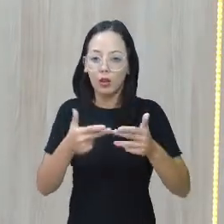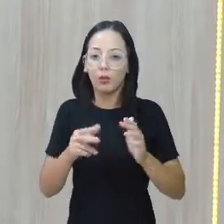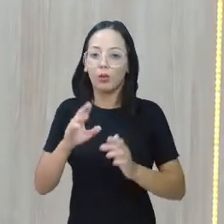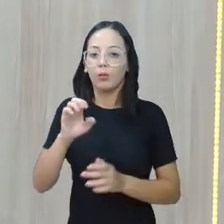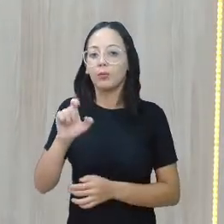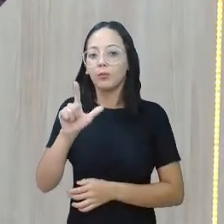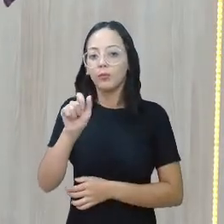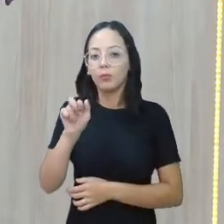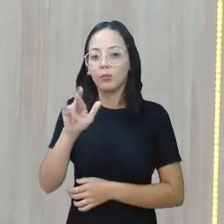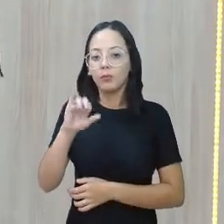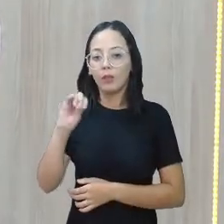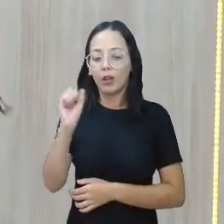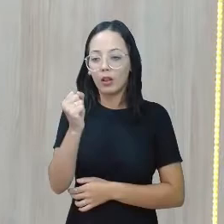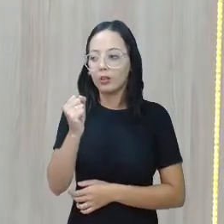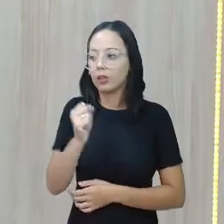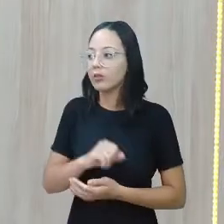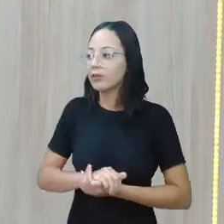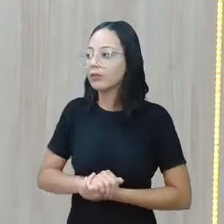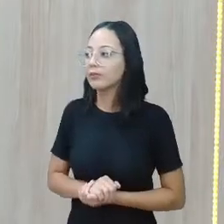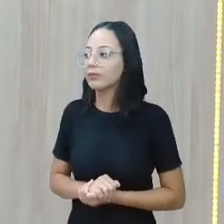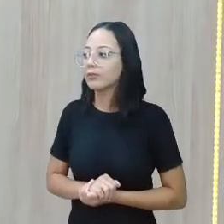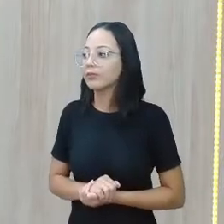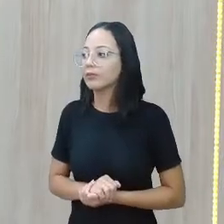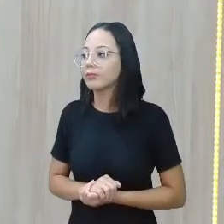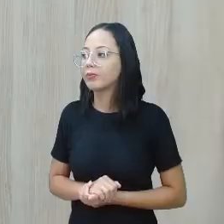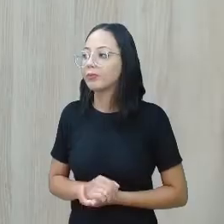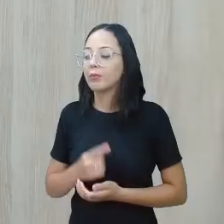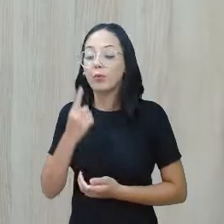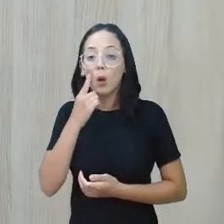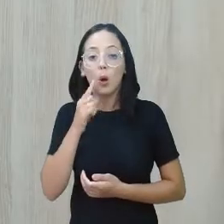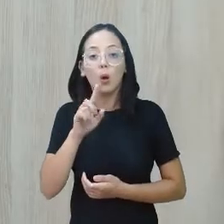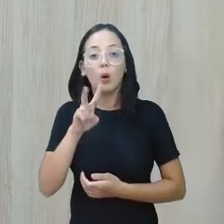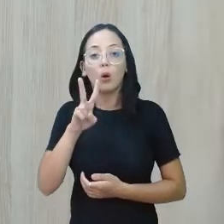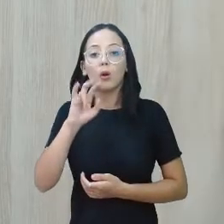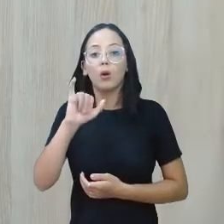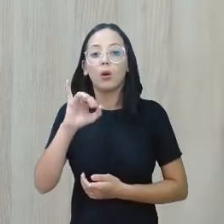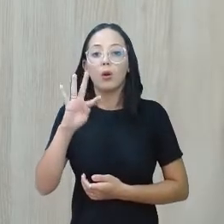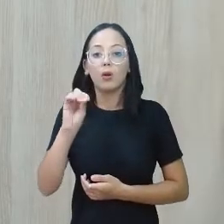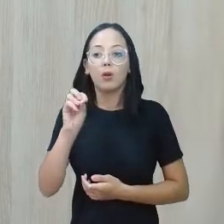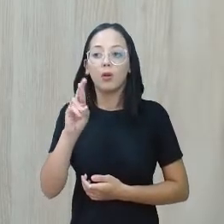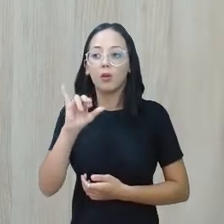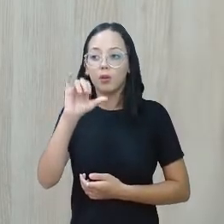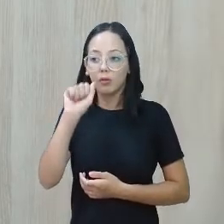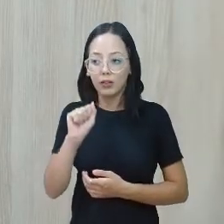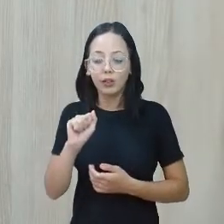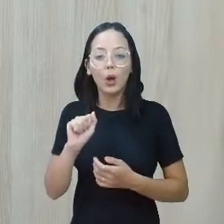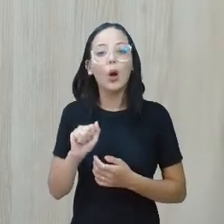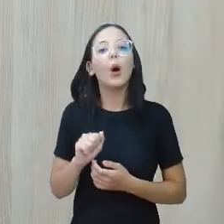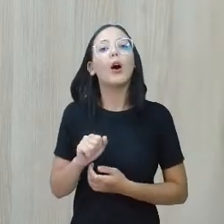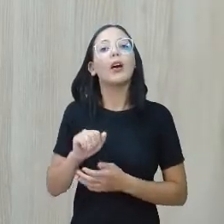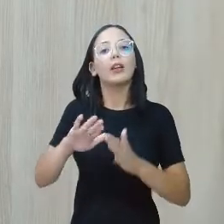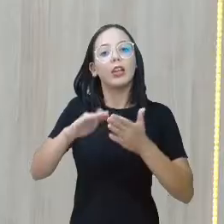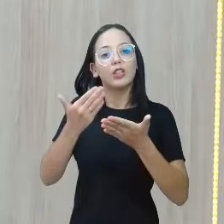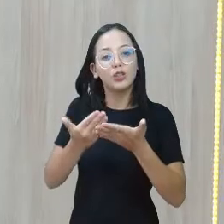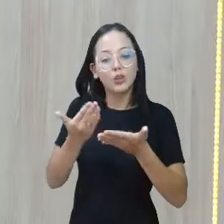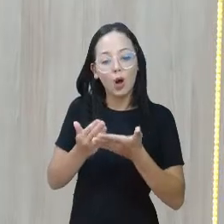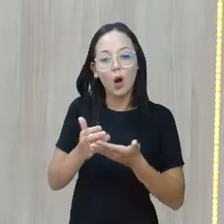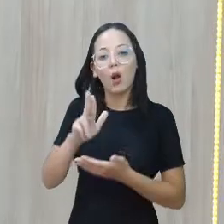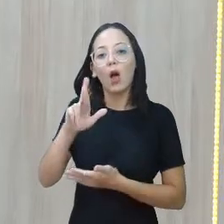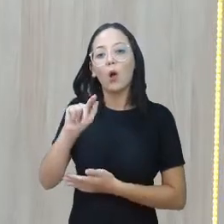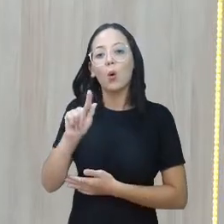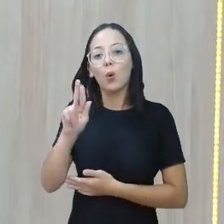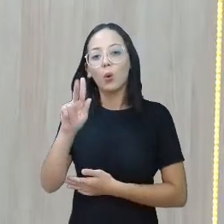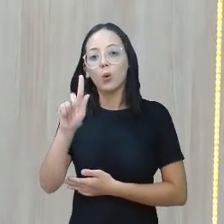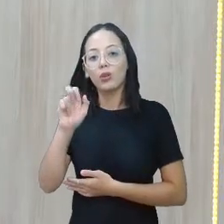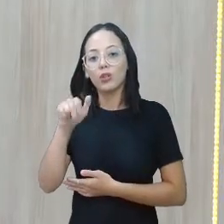elétricos. Gini. Oi, Vilma. Vitória, da Escola Hugo Gerdau. Vitória, da Hugo Gerdau. Eita,